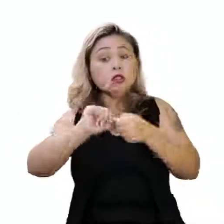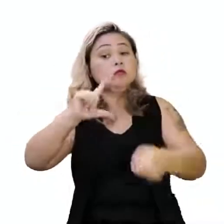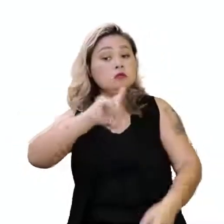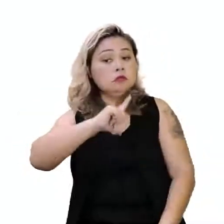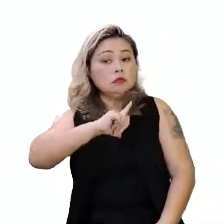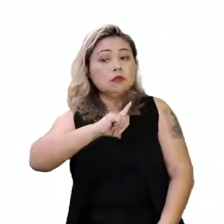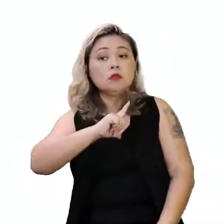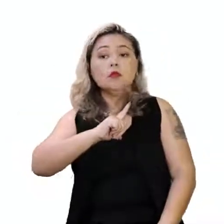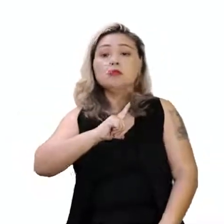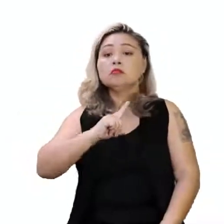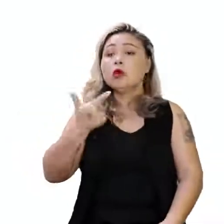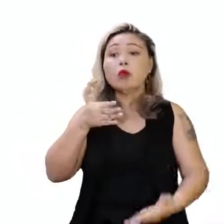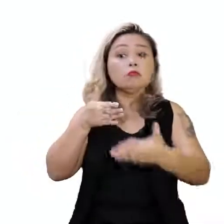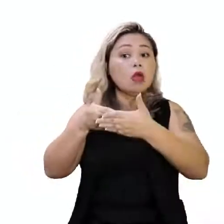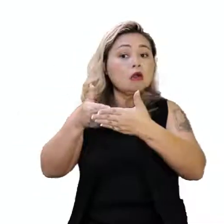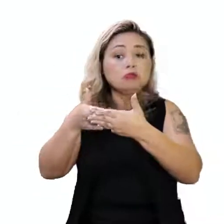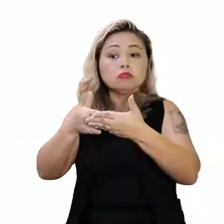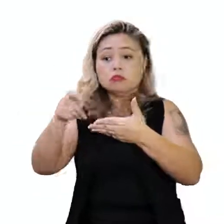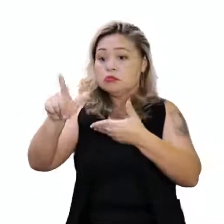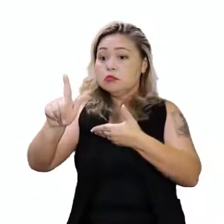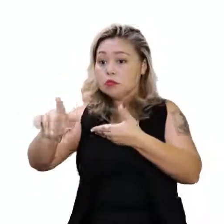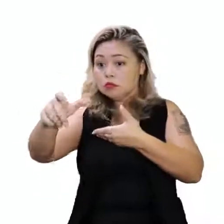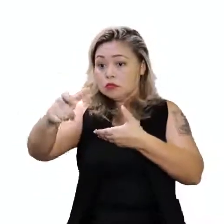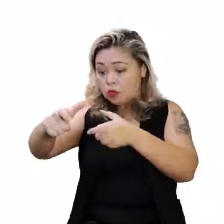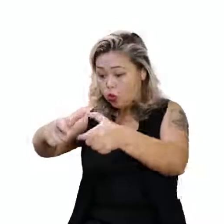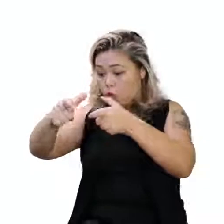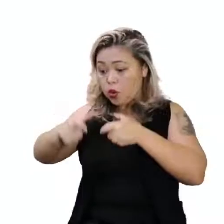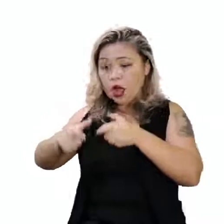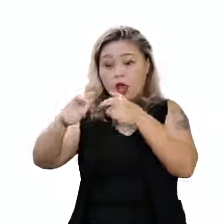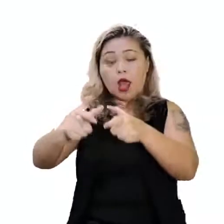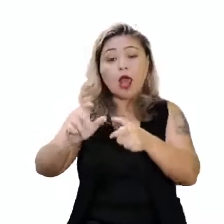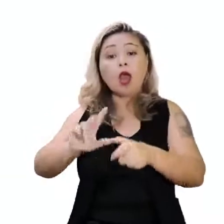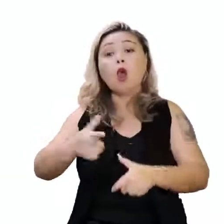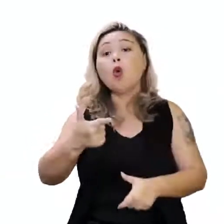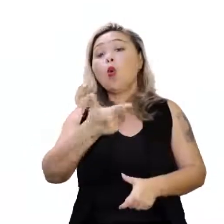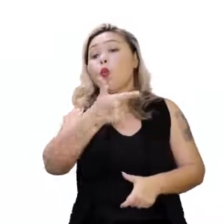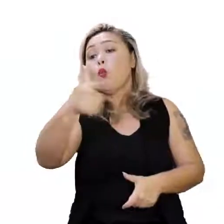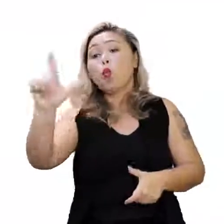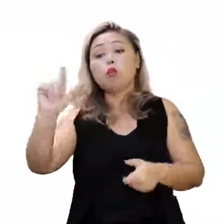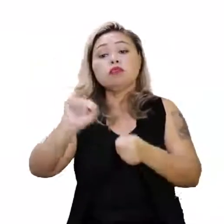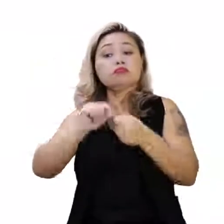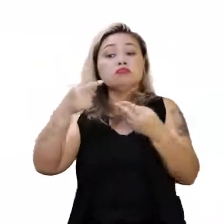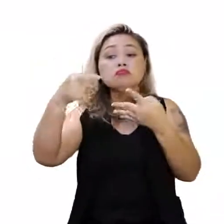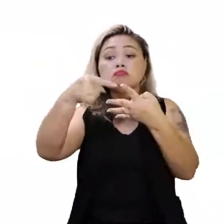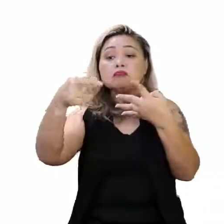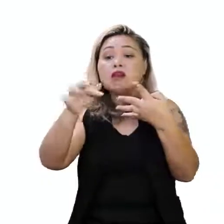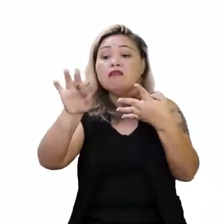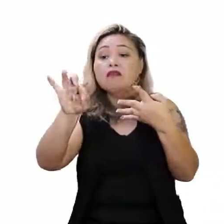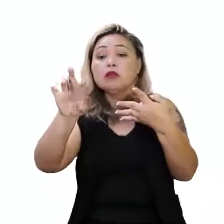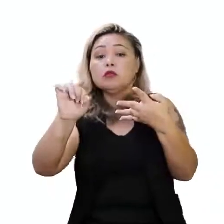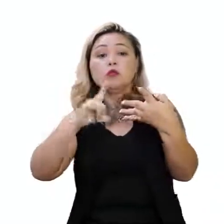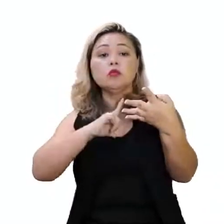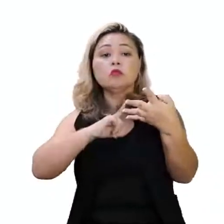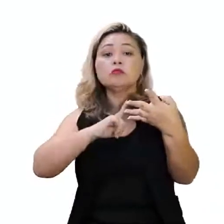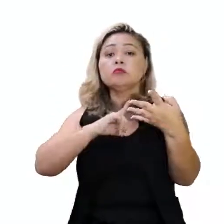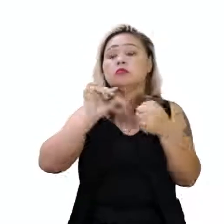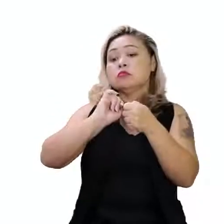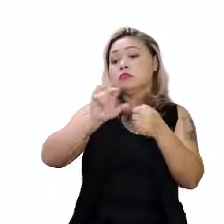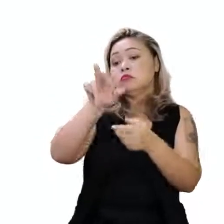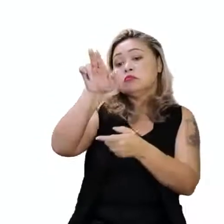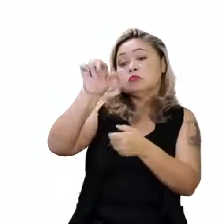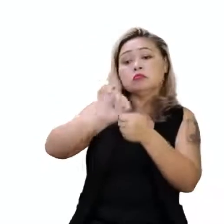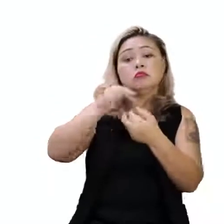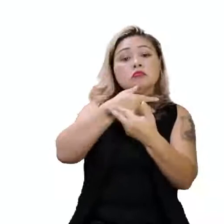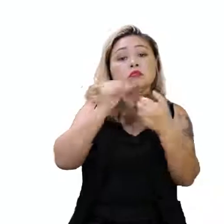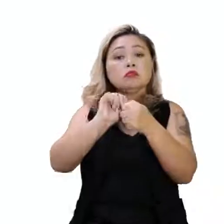ocorre não devido às barreiras geográficas, galera, mas a outros fatores. Tipo, professora, alguns insetos